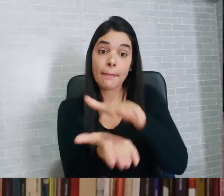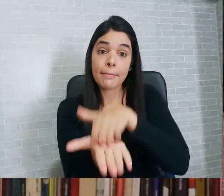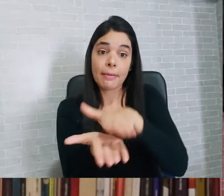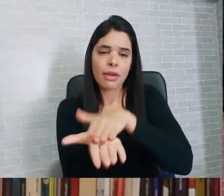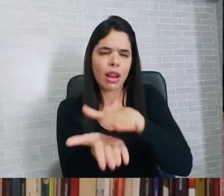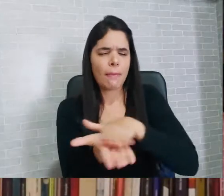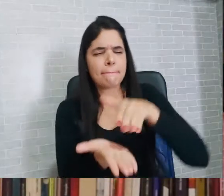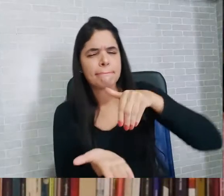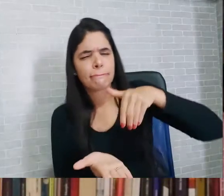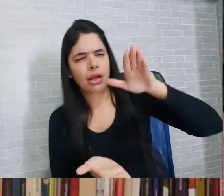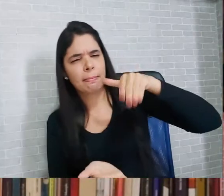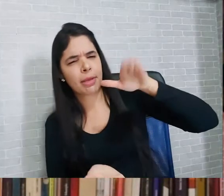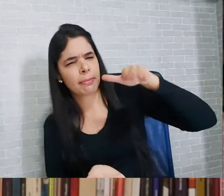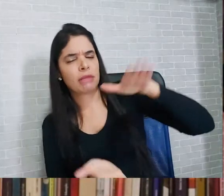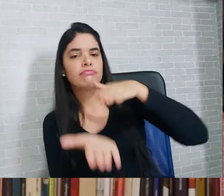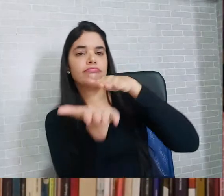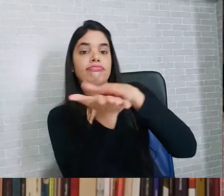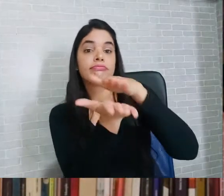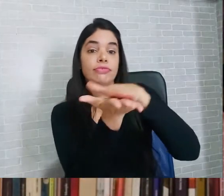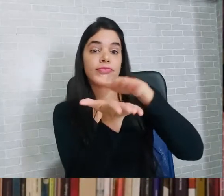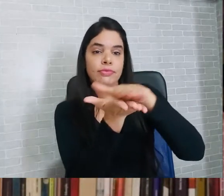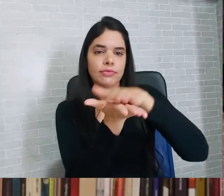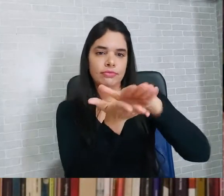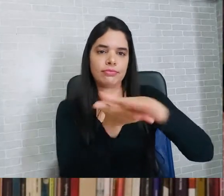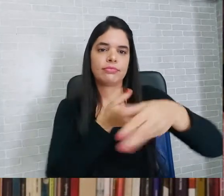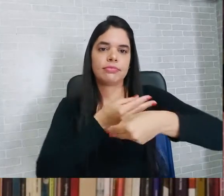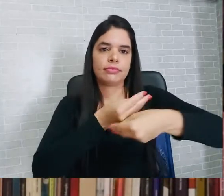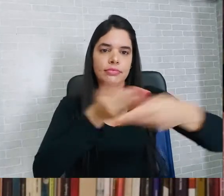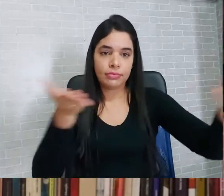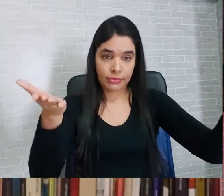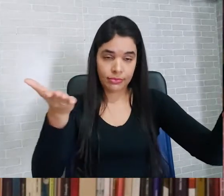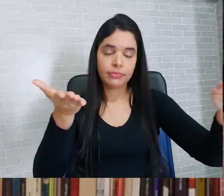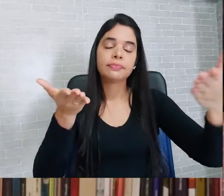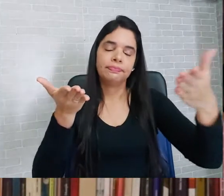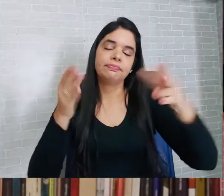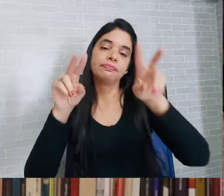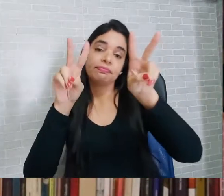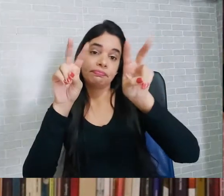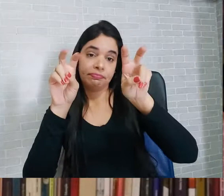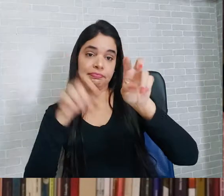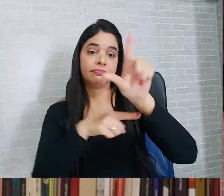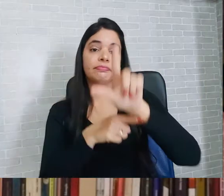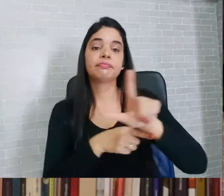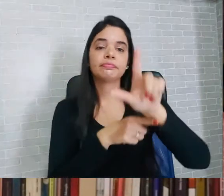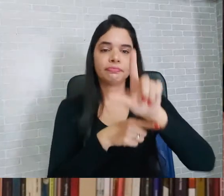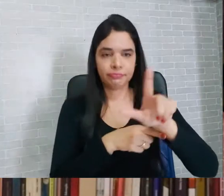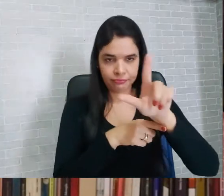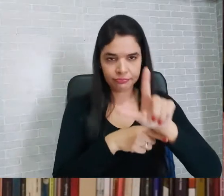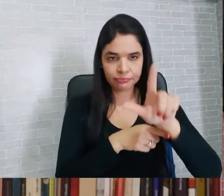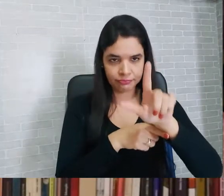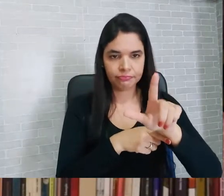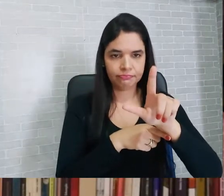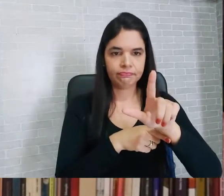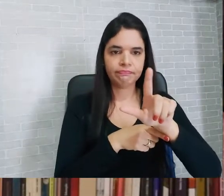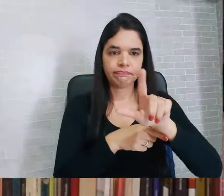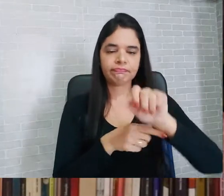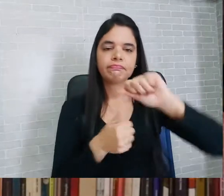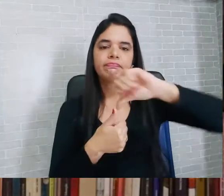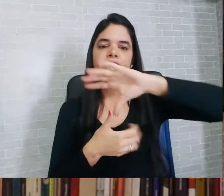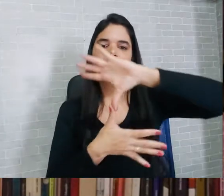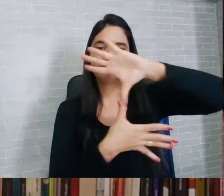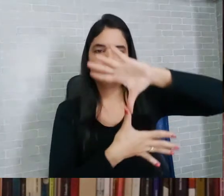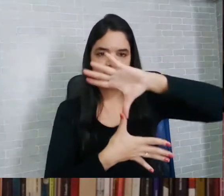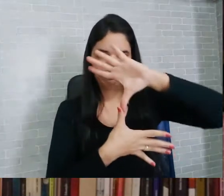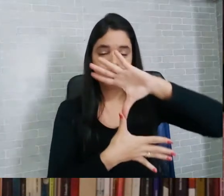mais. Littérature francophone 2, Les Amériques. Então, Literaturas Francófonas 2, As Américas. E